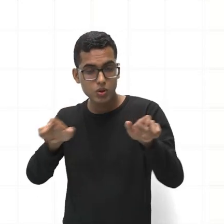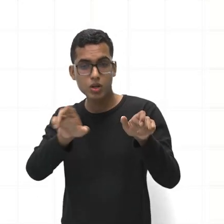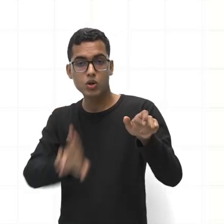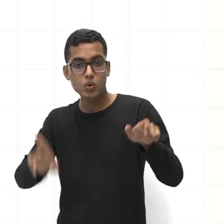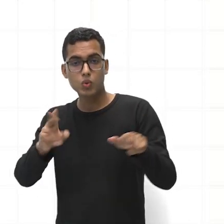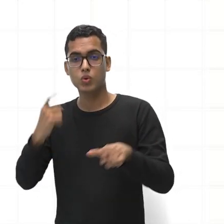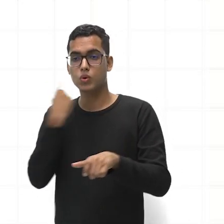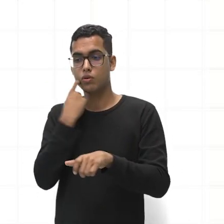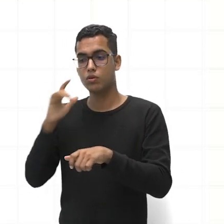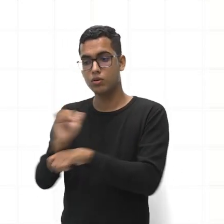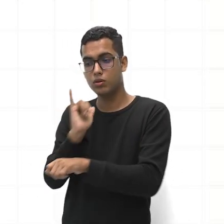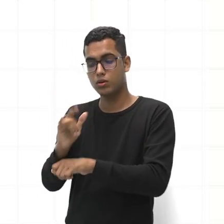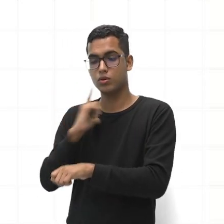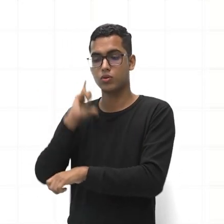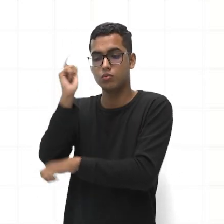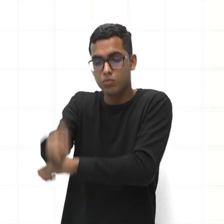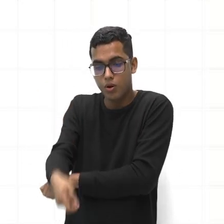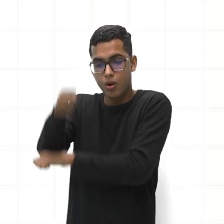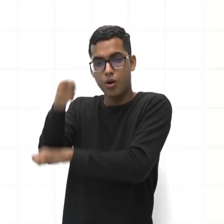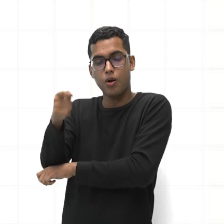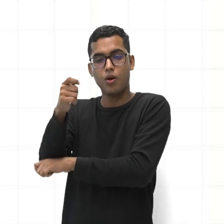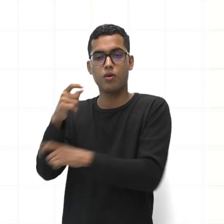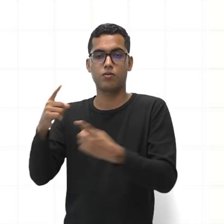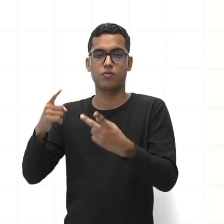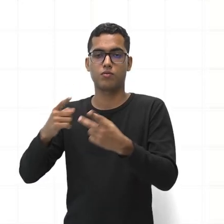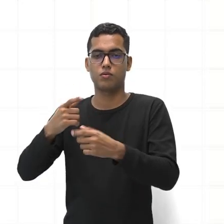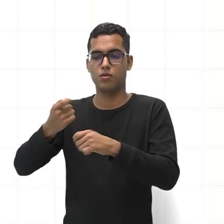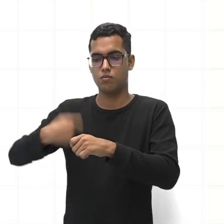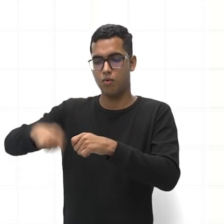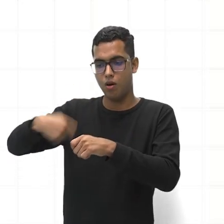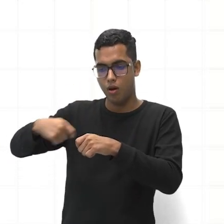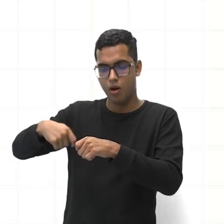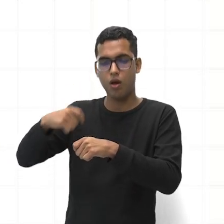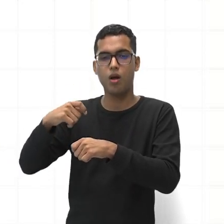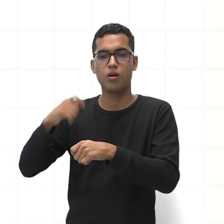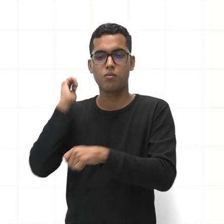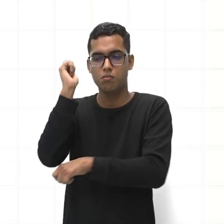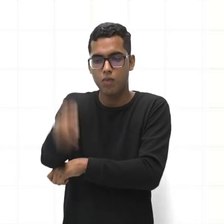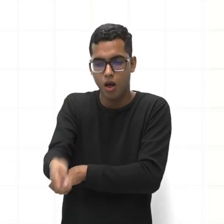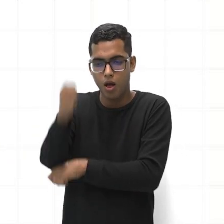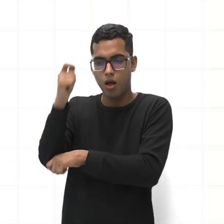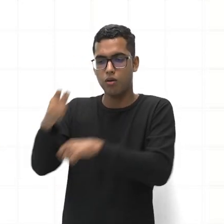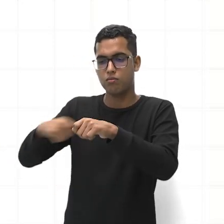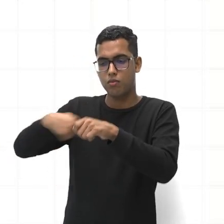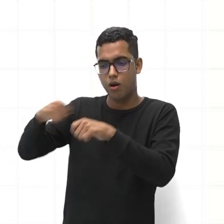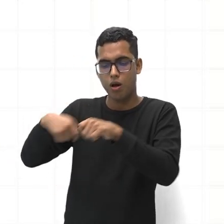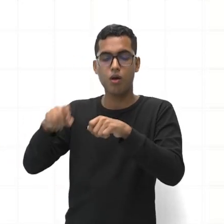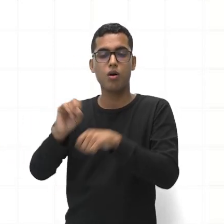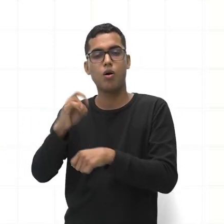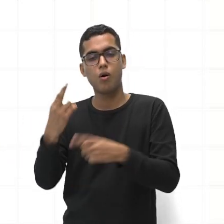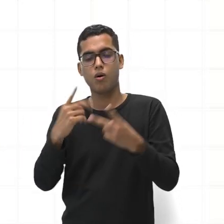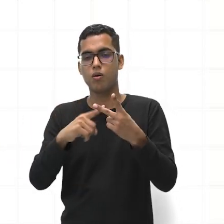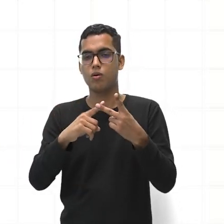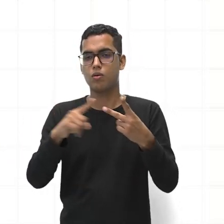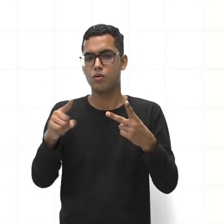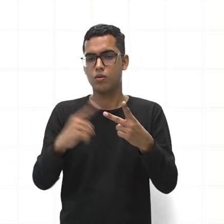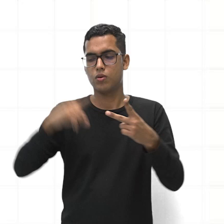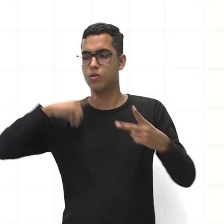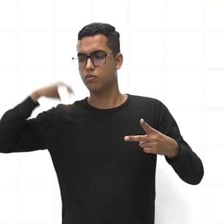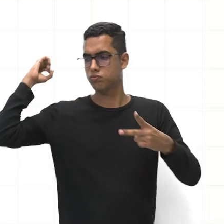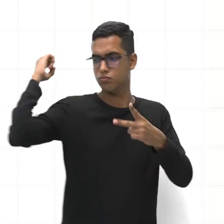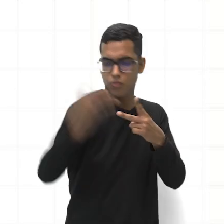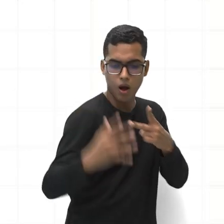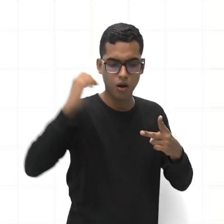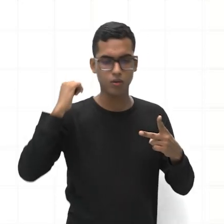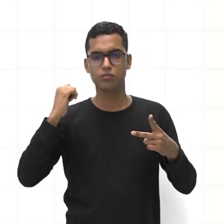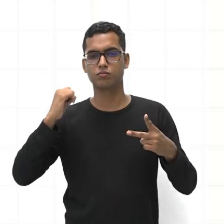aqui, né, que não utilizam? São quantos que não utilizam, né? Então, quantos que não utilizam? 8 mais